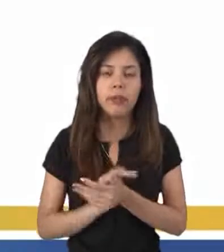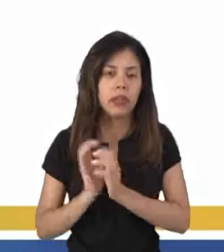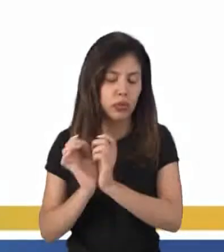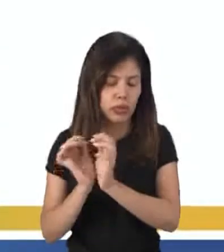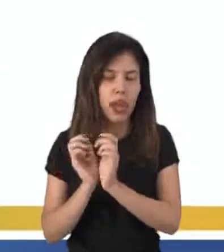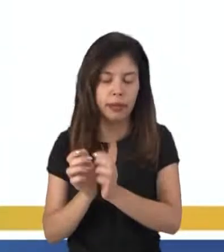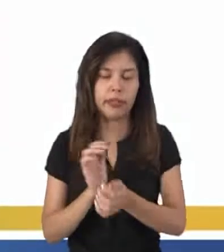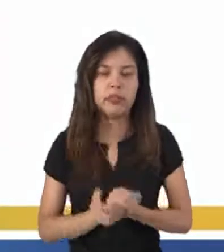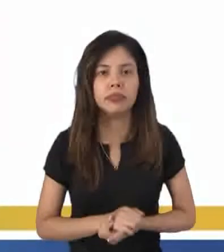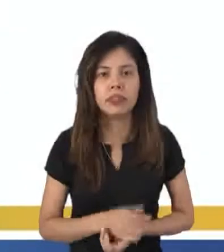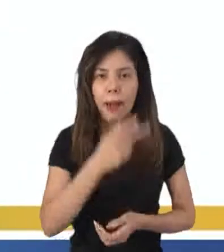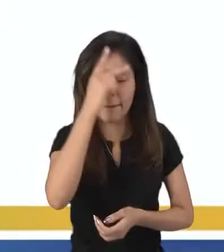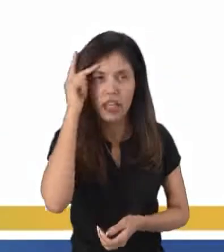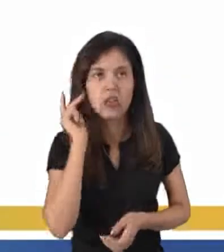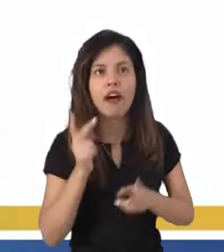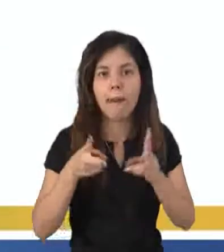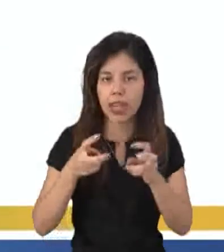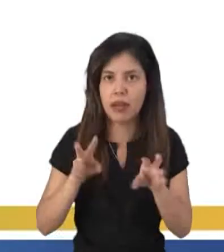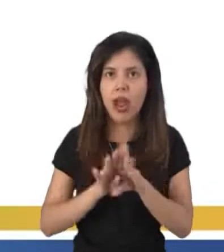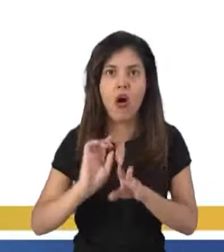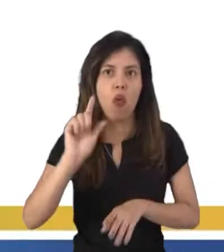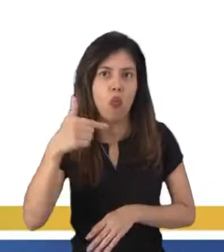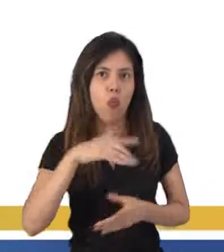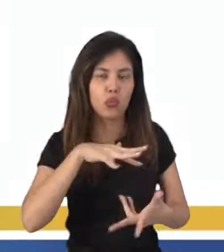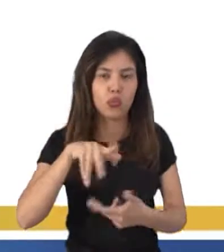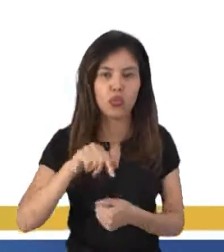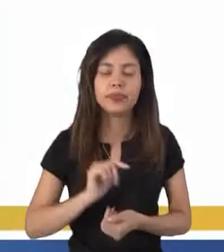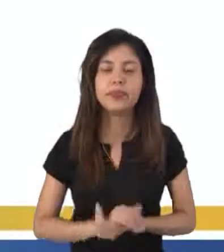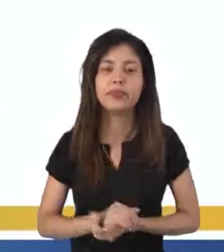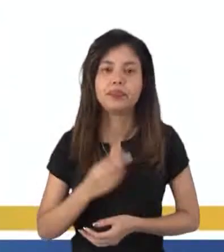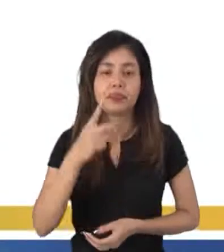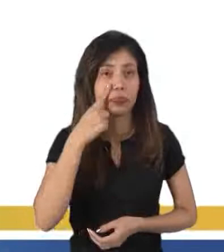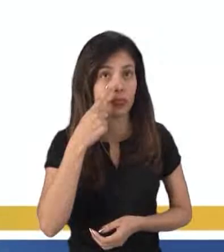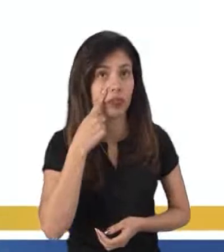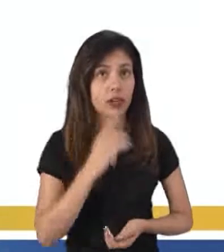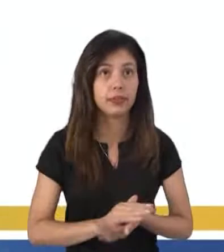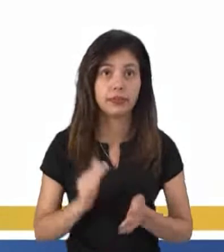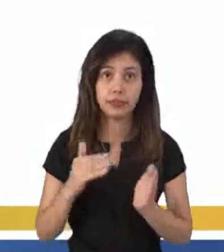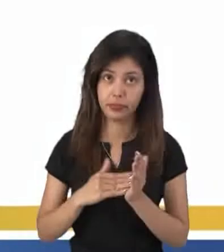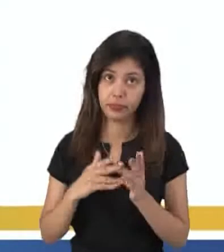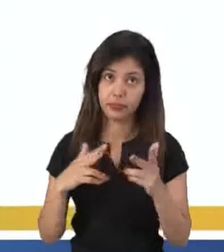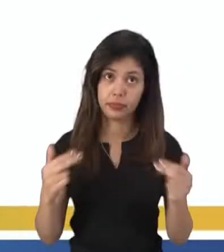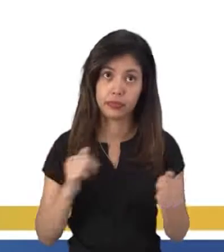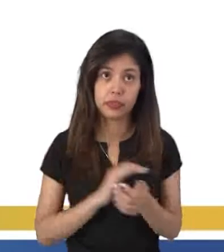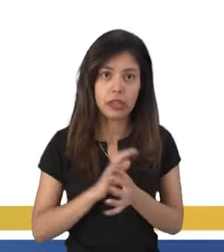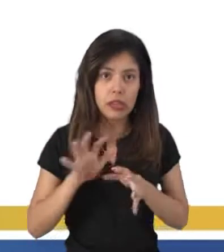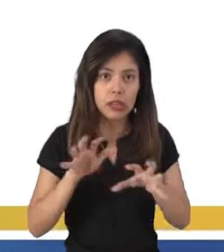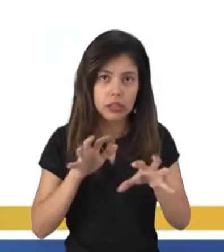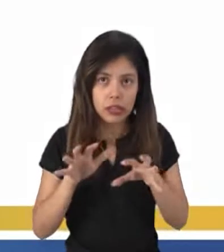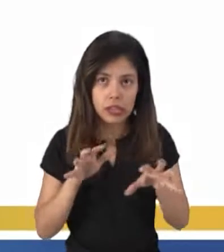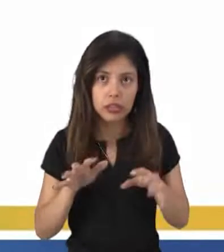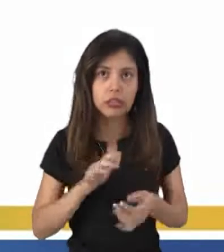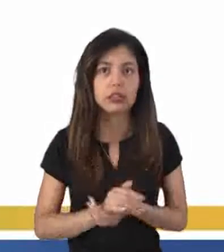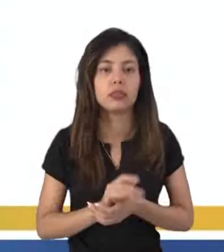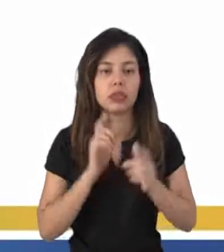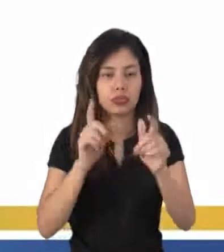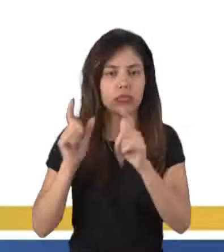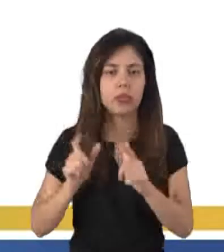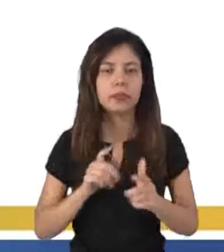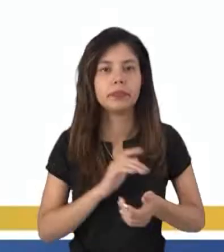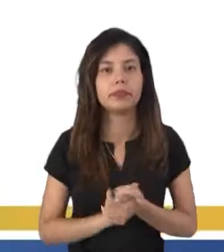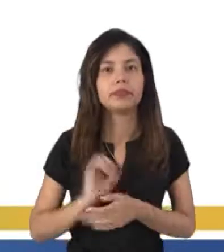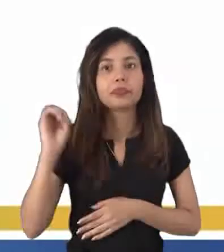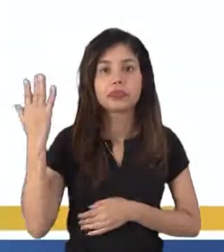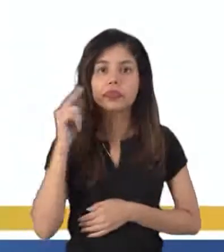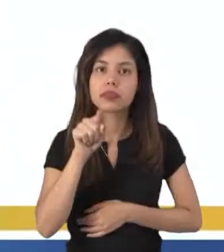cerebral e a pessoa vai perceber o mundo de uma outra forma, podendo ver até mesmo aí questão de deformações. Nesse caso aí, a